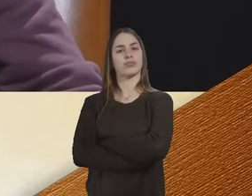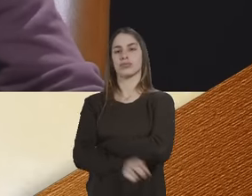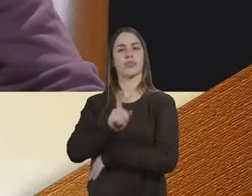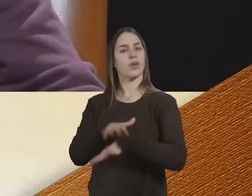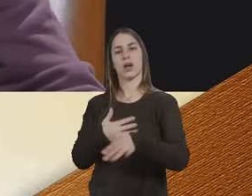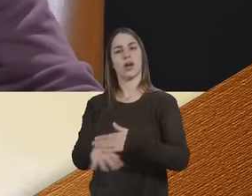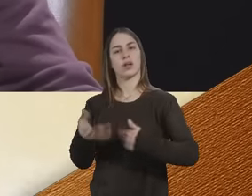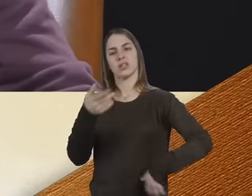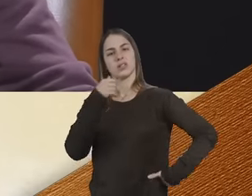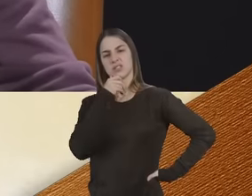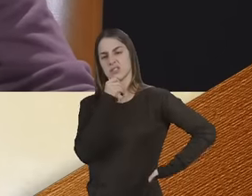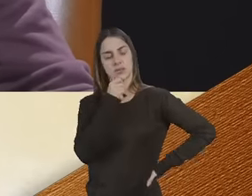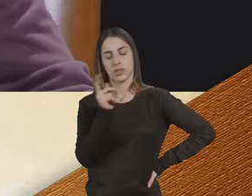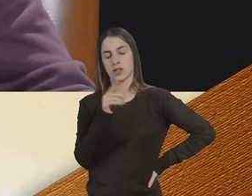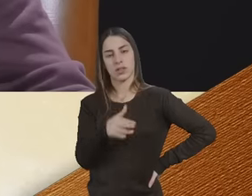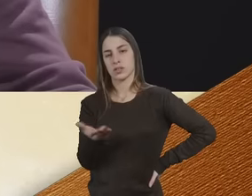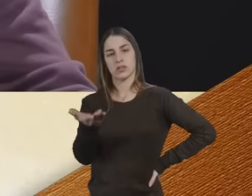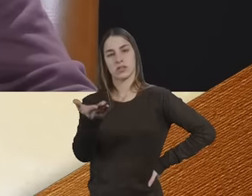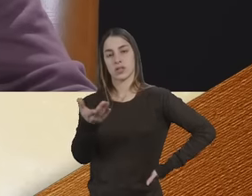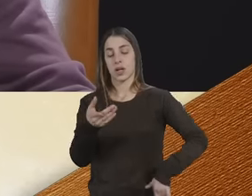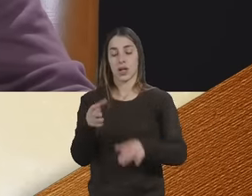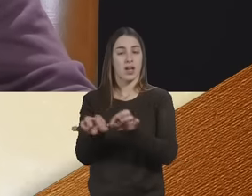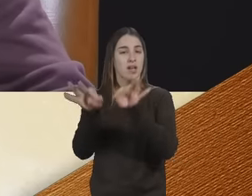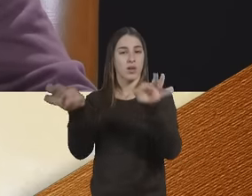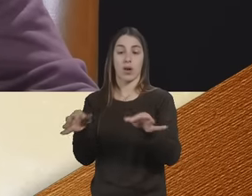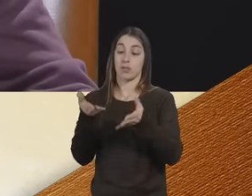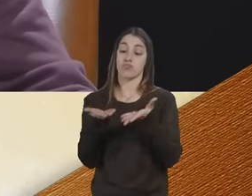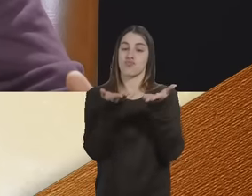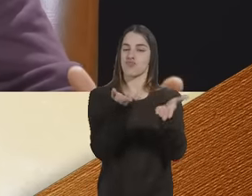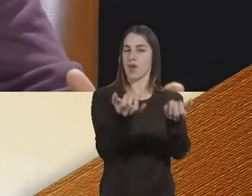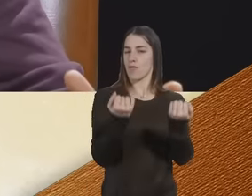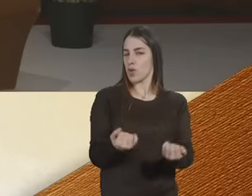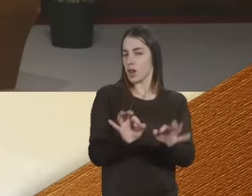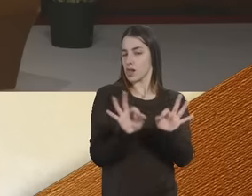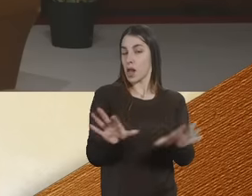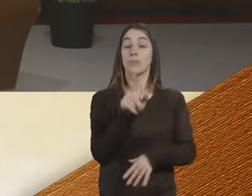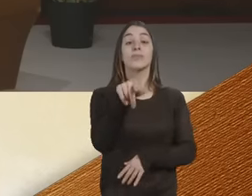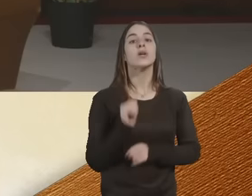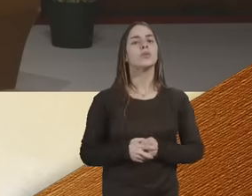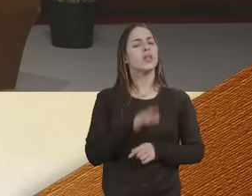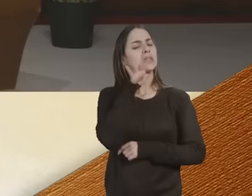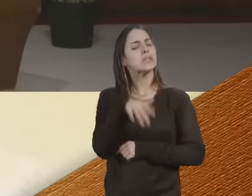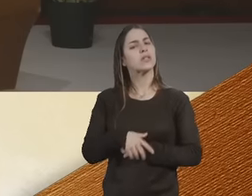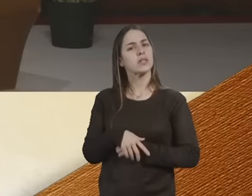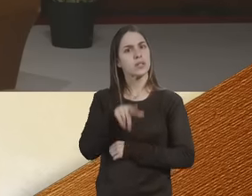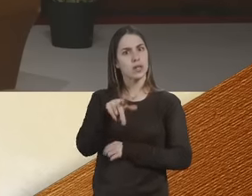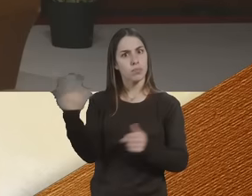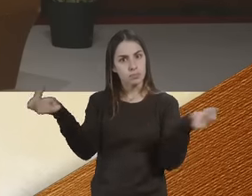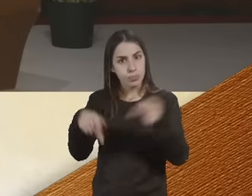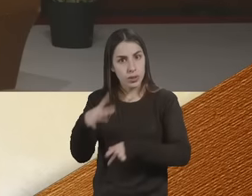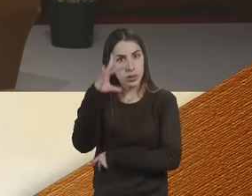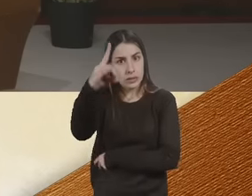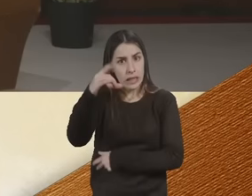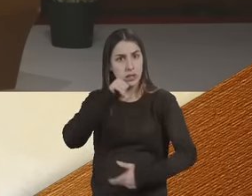Isto é de salutar o pano, até. Ou a pano-se, que ele está direitinho para ir para um forno. Mas imagina, estás-me a dizer que apareceram mais